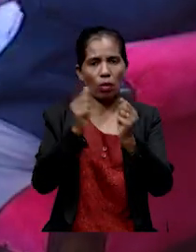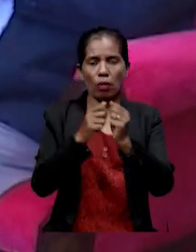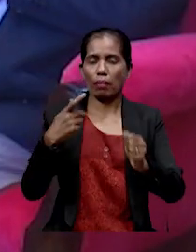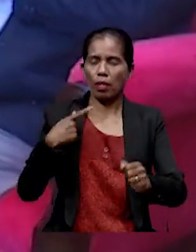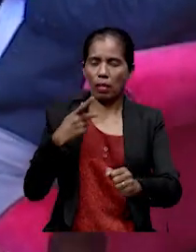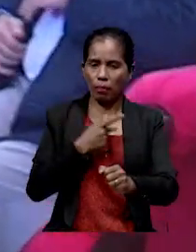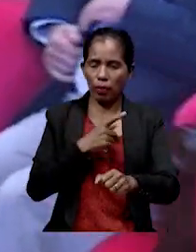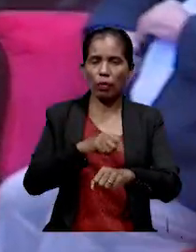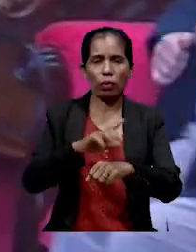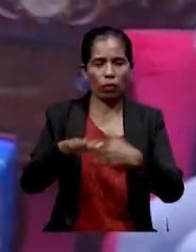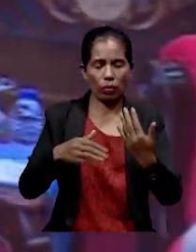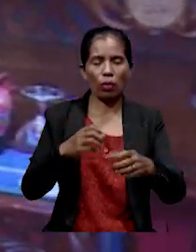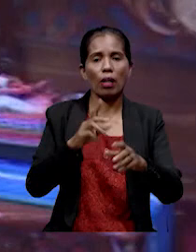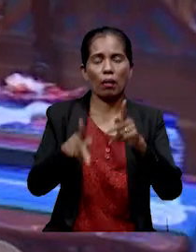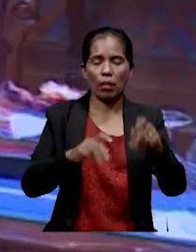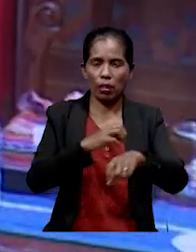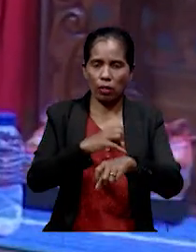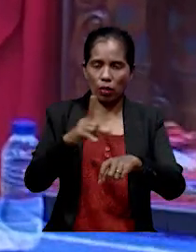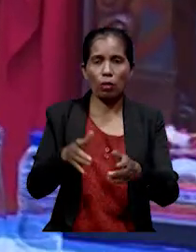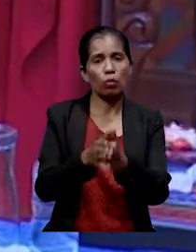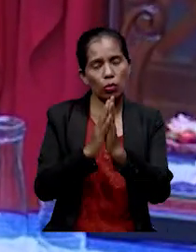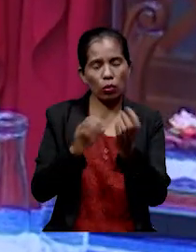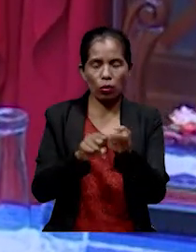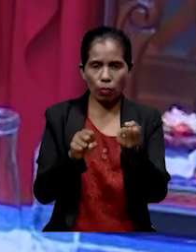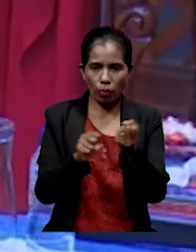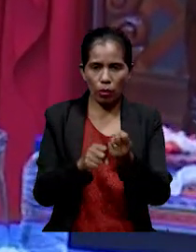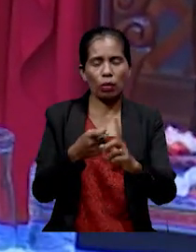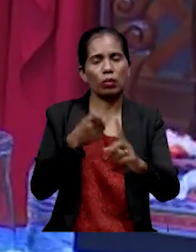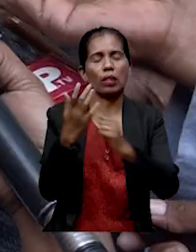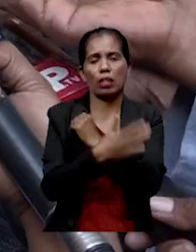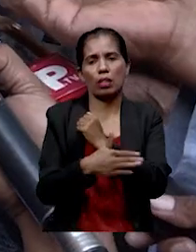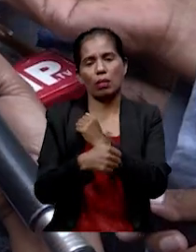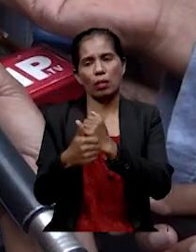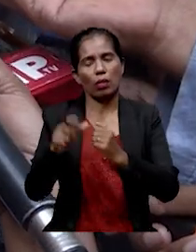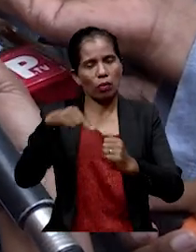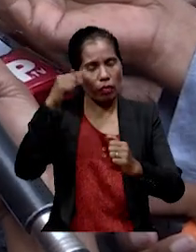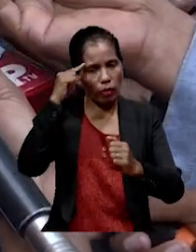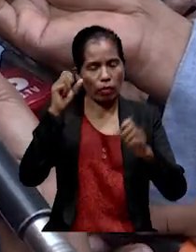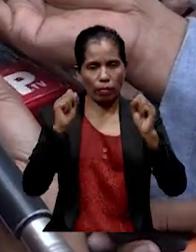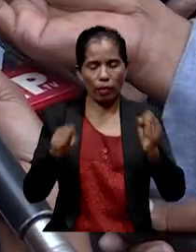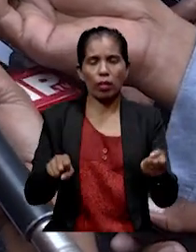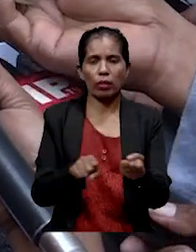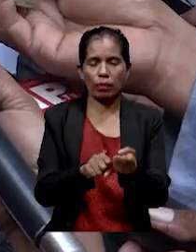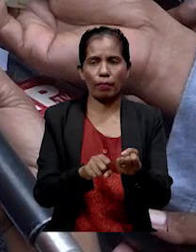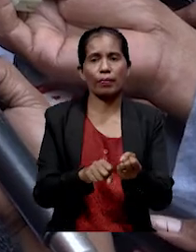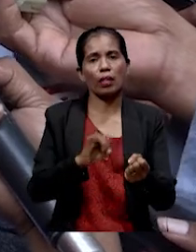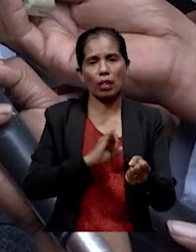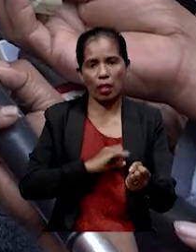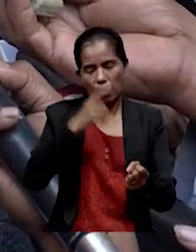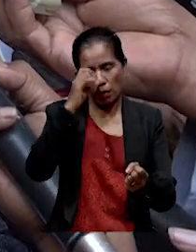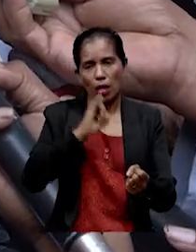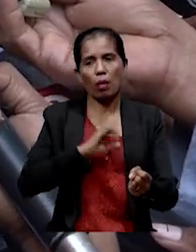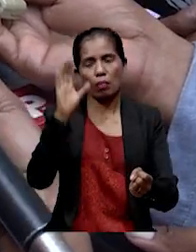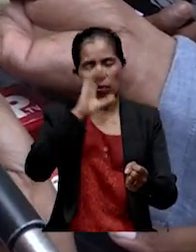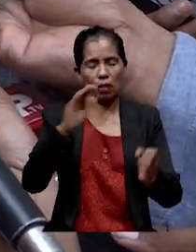comunidade internacional, a busca apoio uma casa de Towns, comunidade internacional, para o governo, belo governo. Também há uma boca de diálogo para